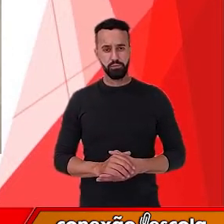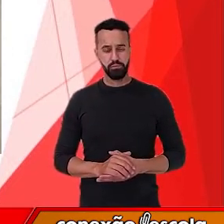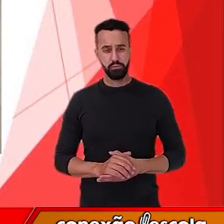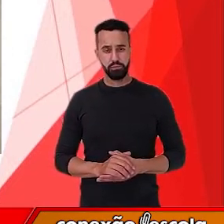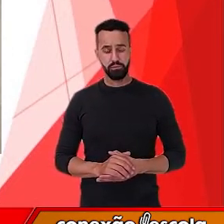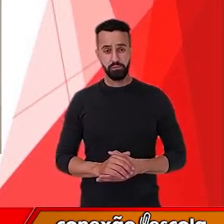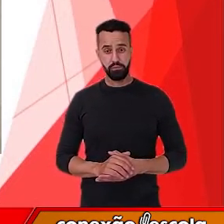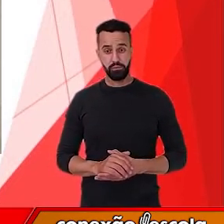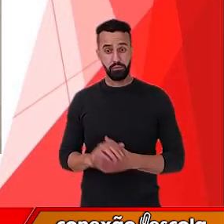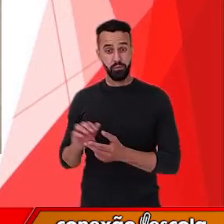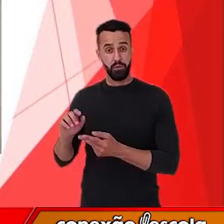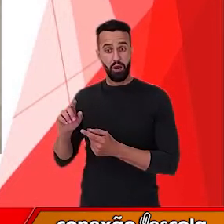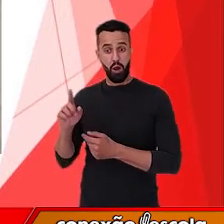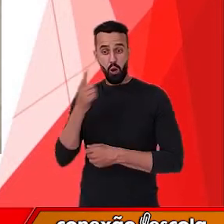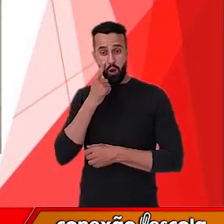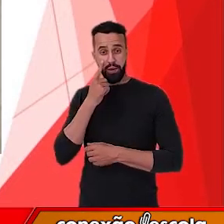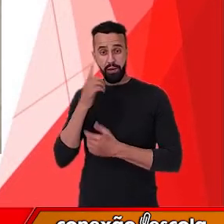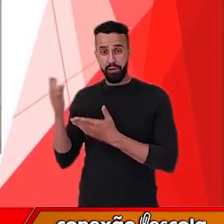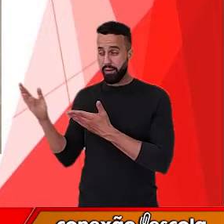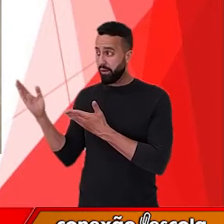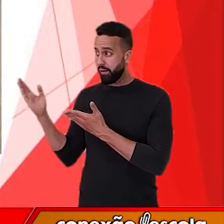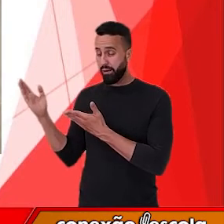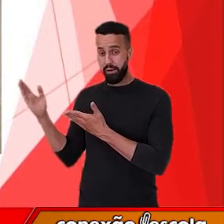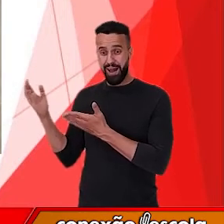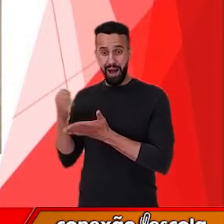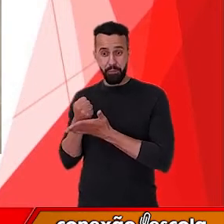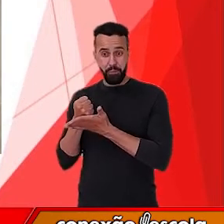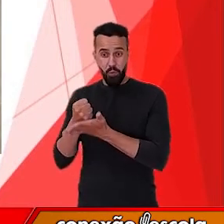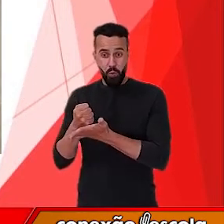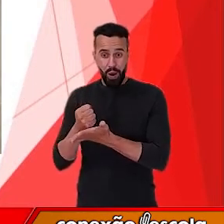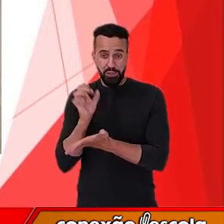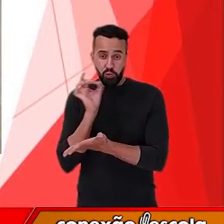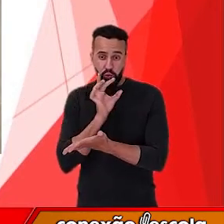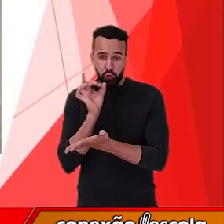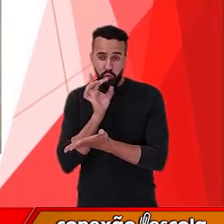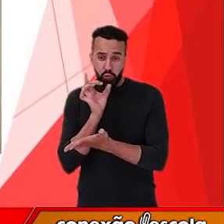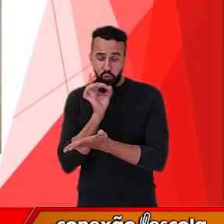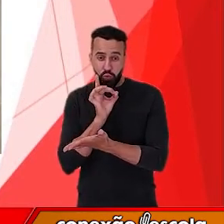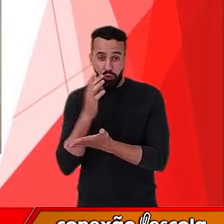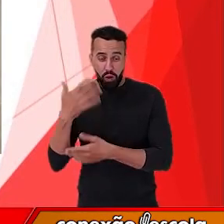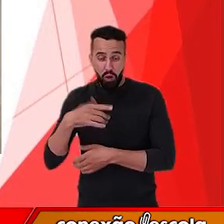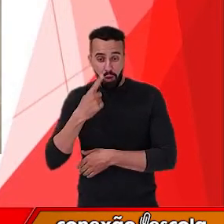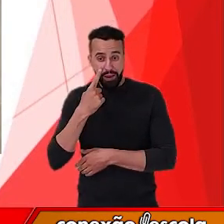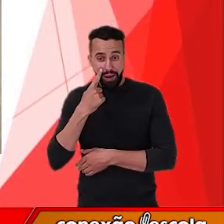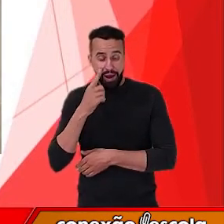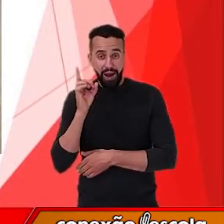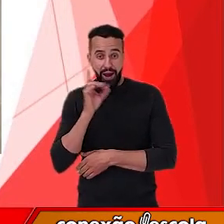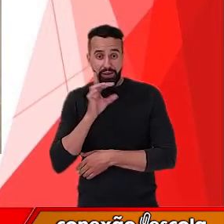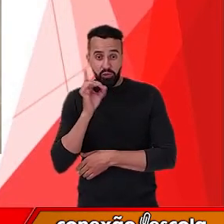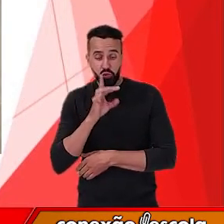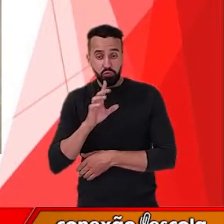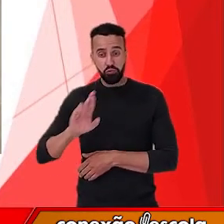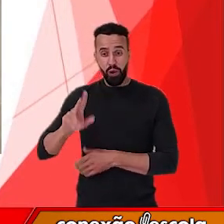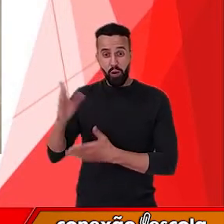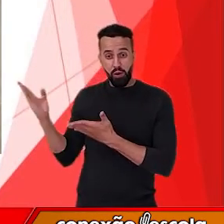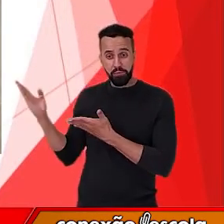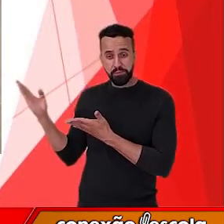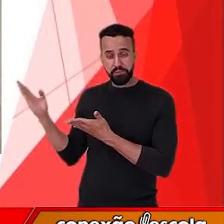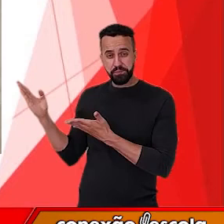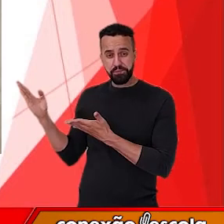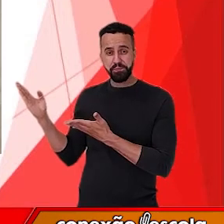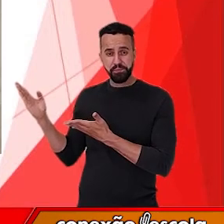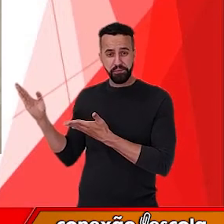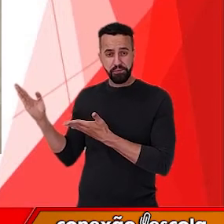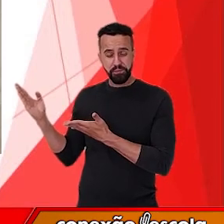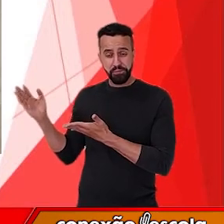Agora, essas duas varetas já estão apoiando a azul que está em cima. Mas essa outra azul aqui não